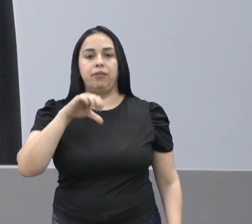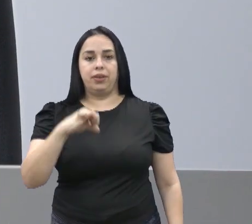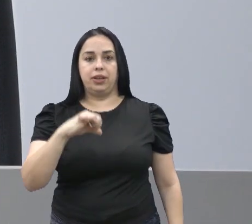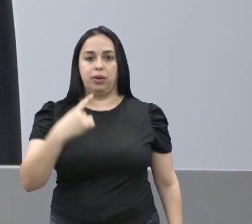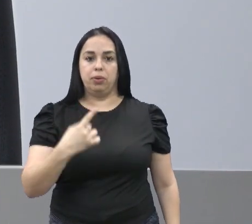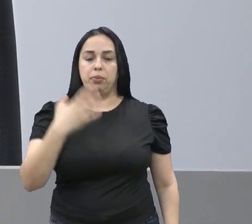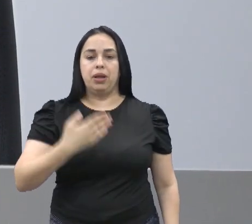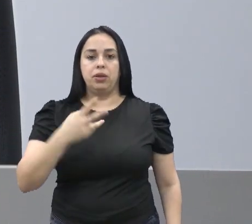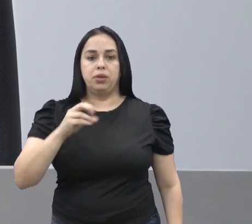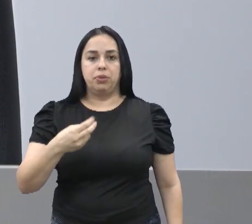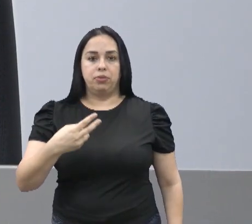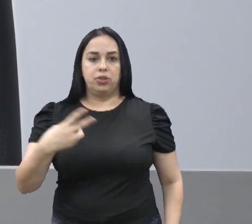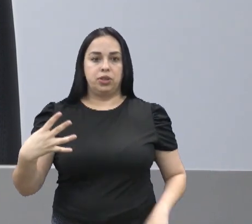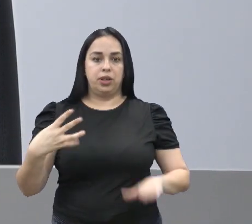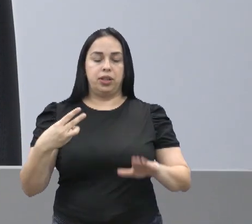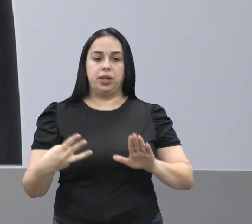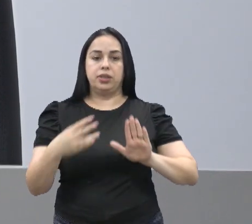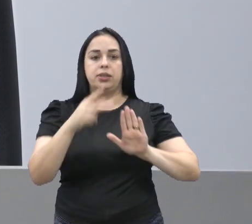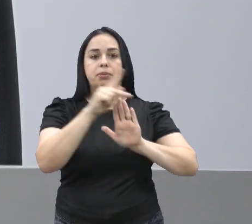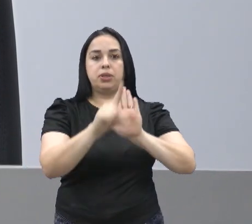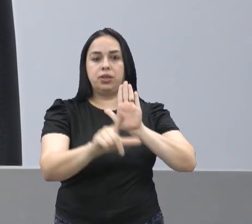8091/2023. Projeto de lei número